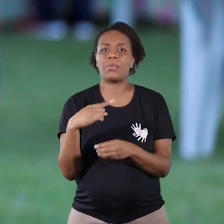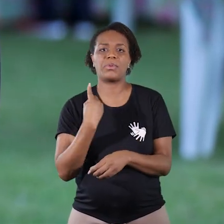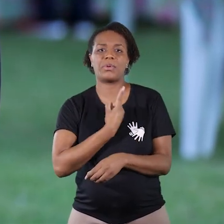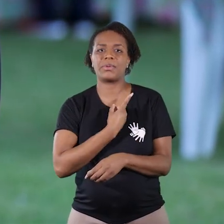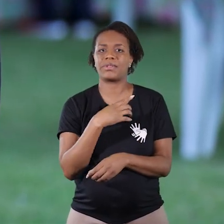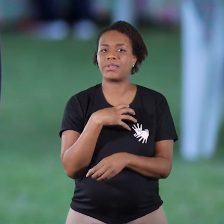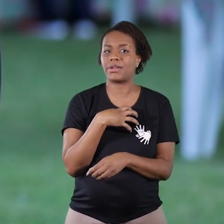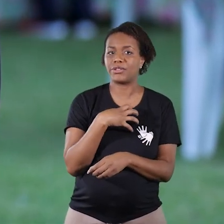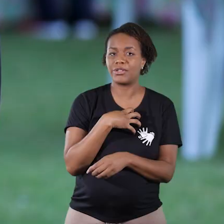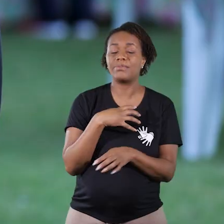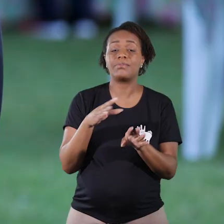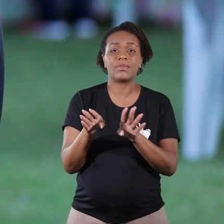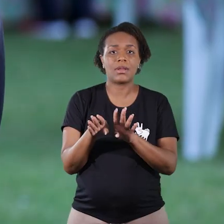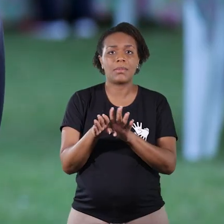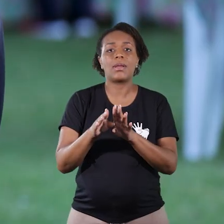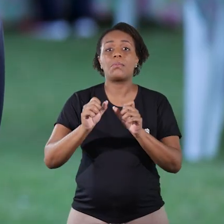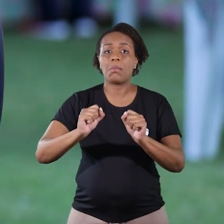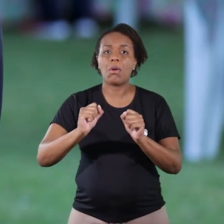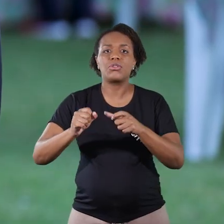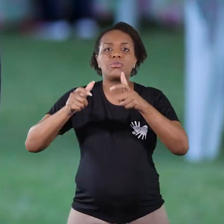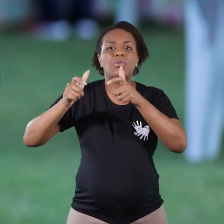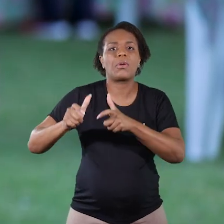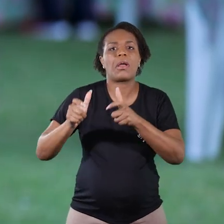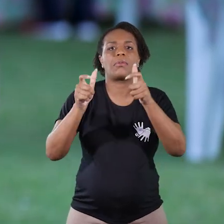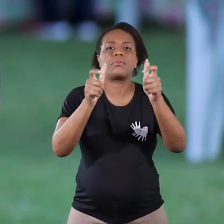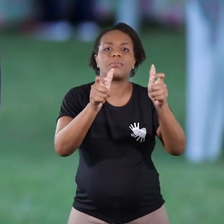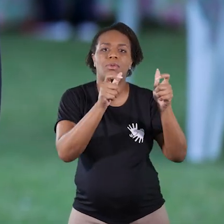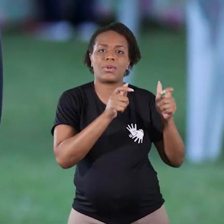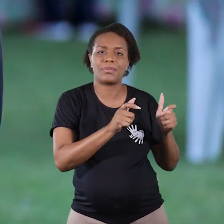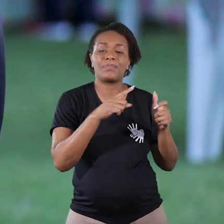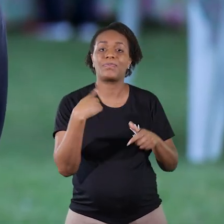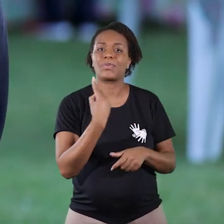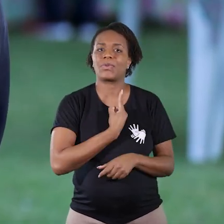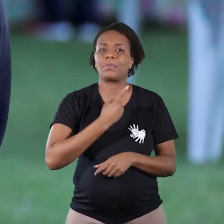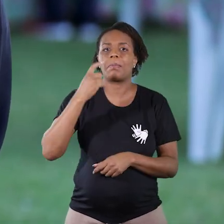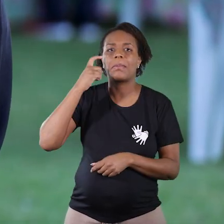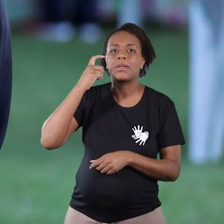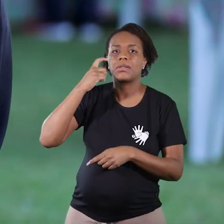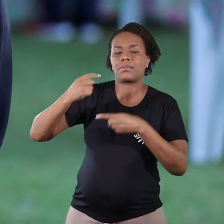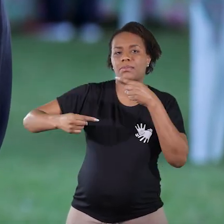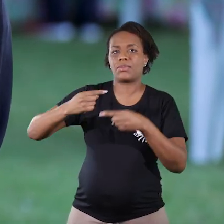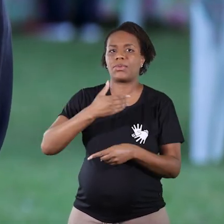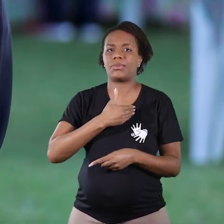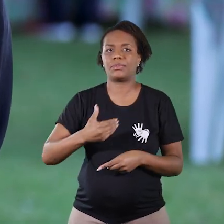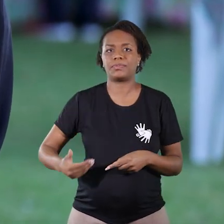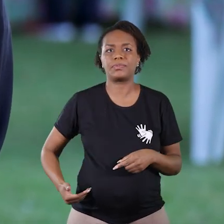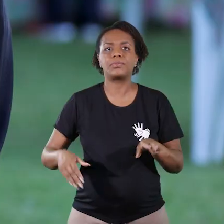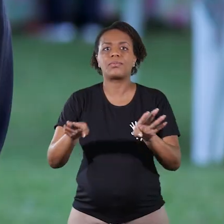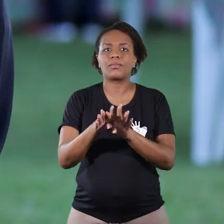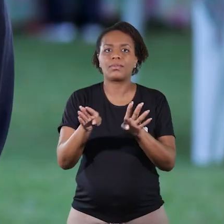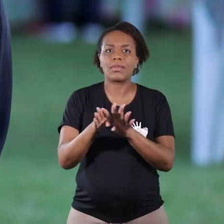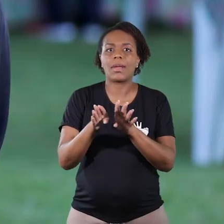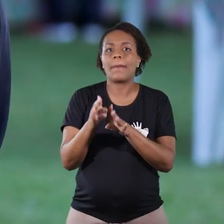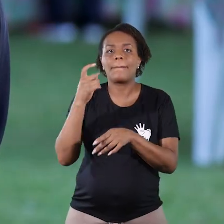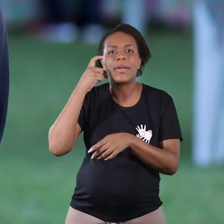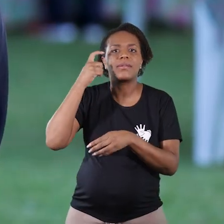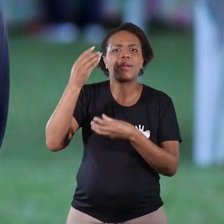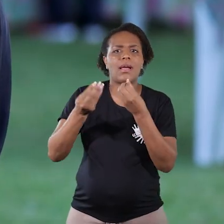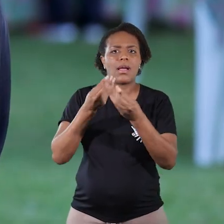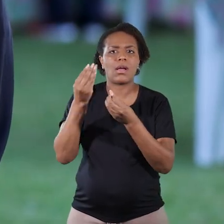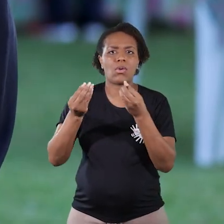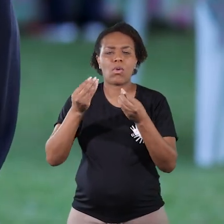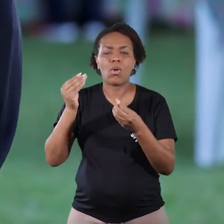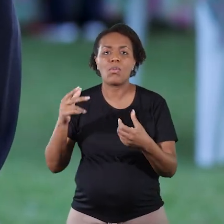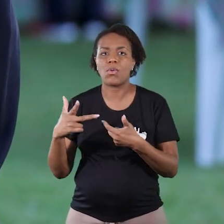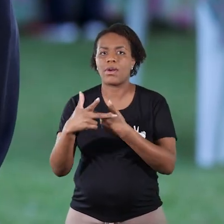os impactos e onde a gente vai sentir e a forma de resistir pode ser no local. Então pensar isso, né? Pensar as